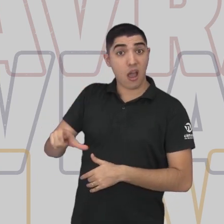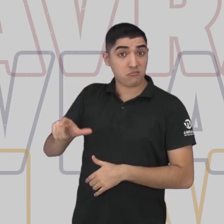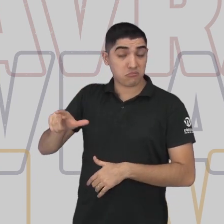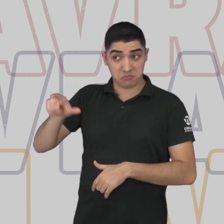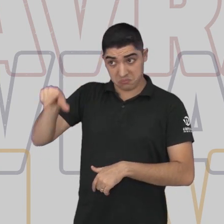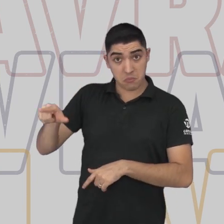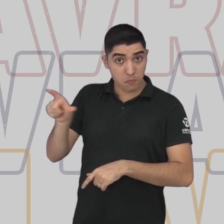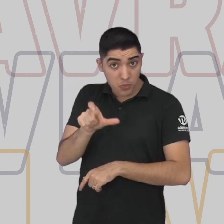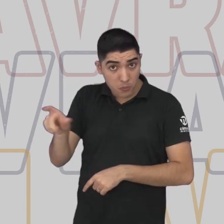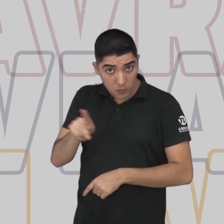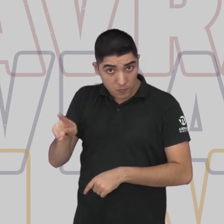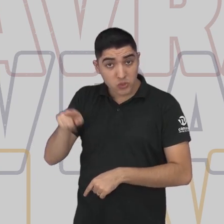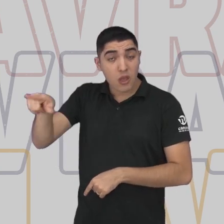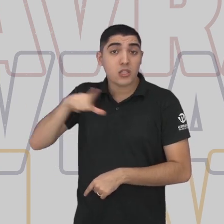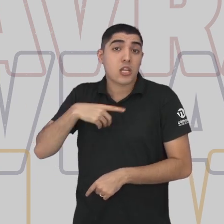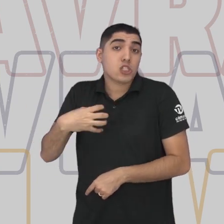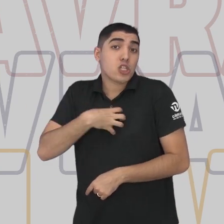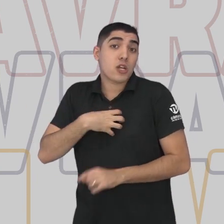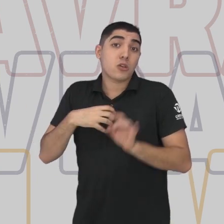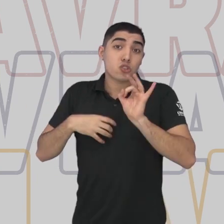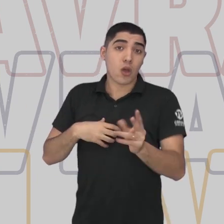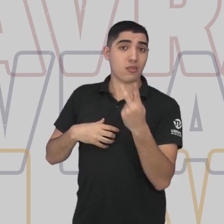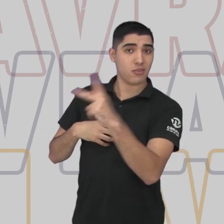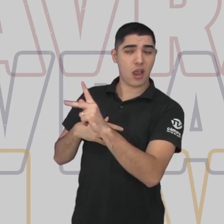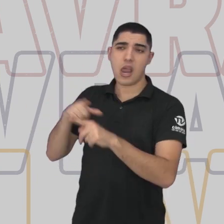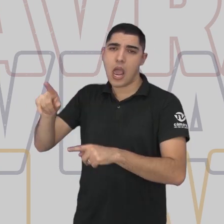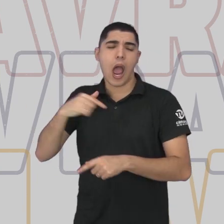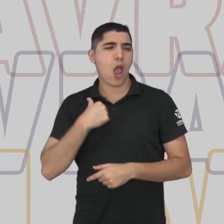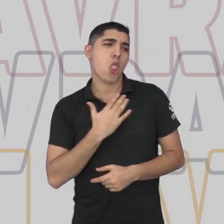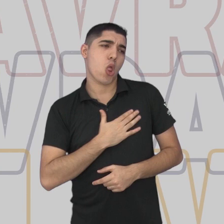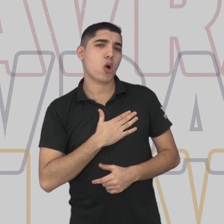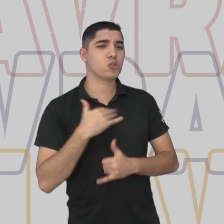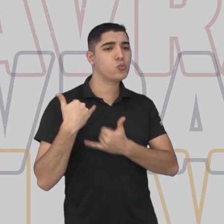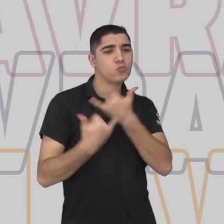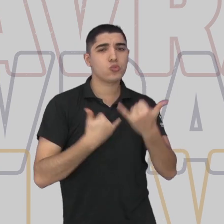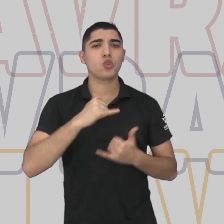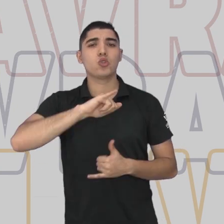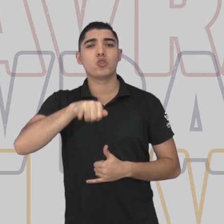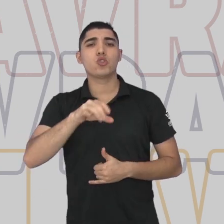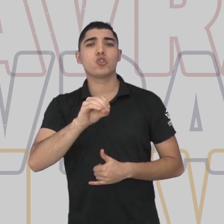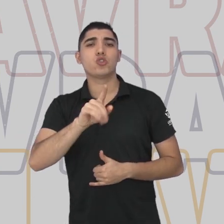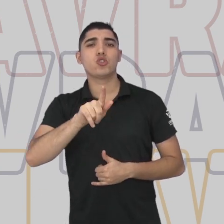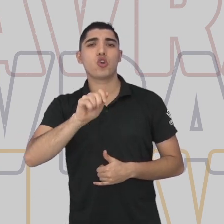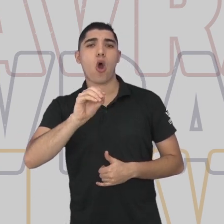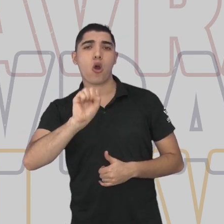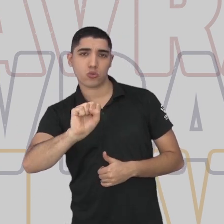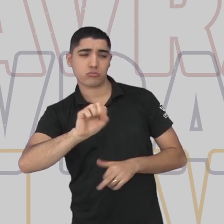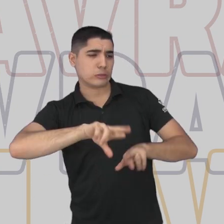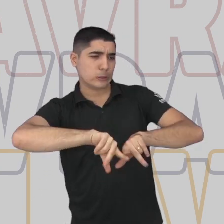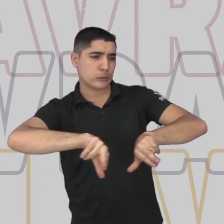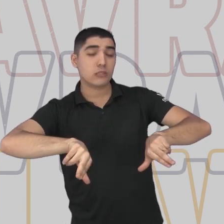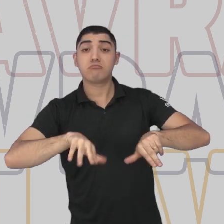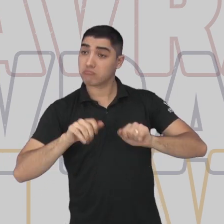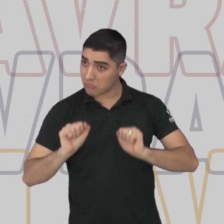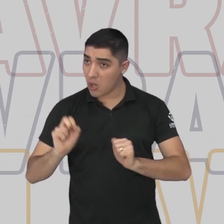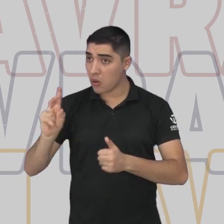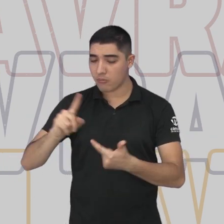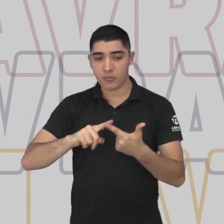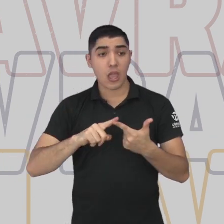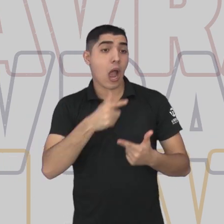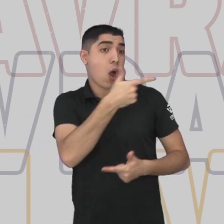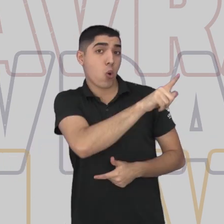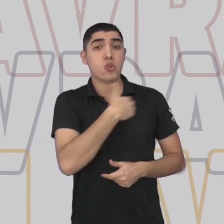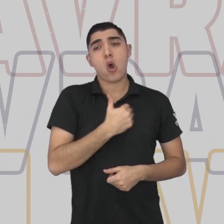para você? Né? Às vezes o professor tem um jeito de trabalhar, né? Eu gosto de trabalhar mais com jogos, né? Então,